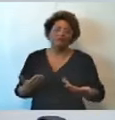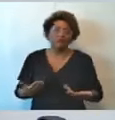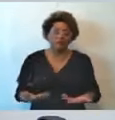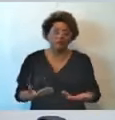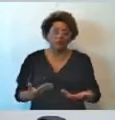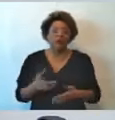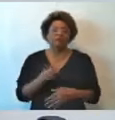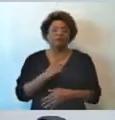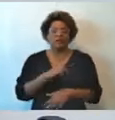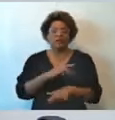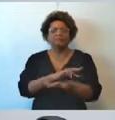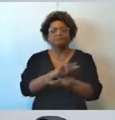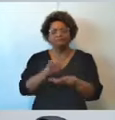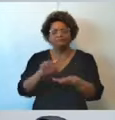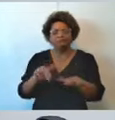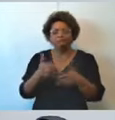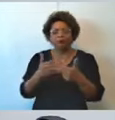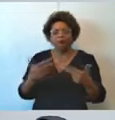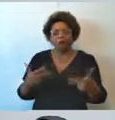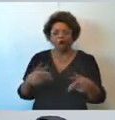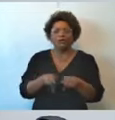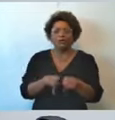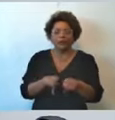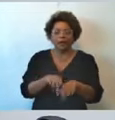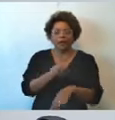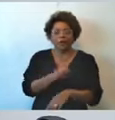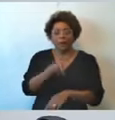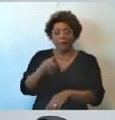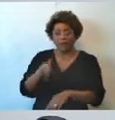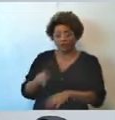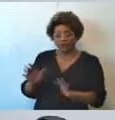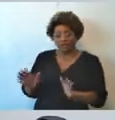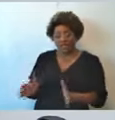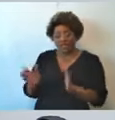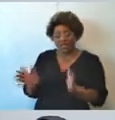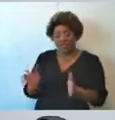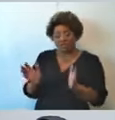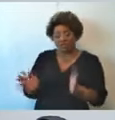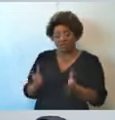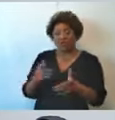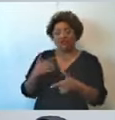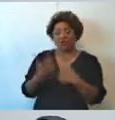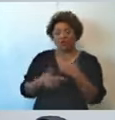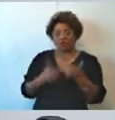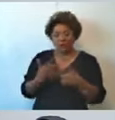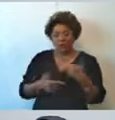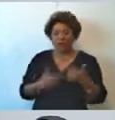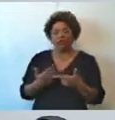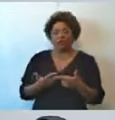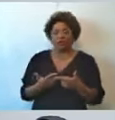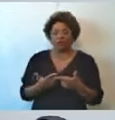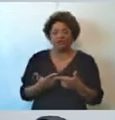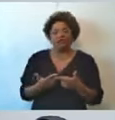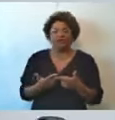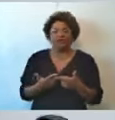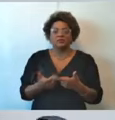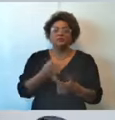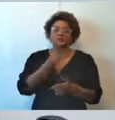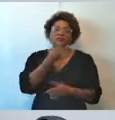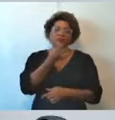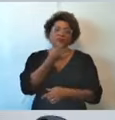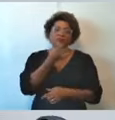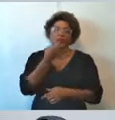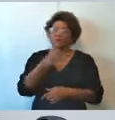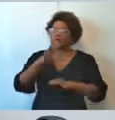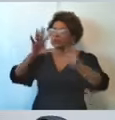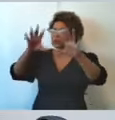o trabalhador a correr. Então, isso aí é um outro ponto também que tem que se estudar também. Igual, por exemplo, tá chovendo, tá caindo um pé